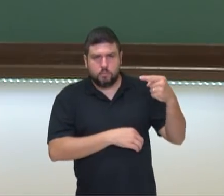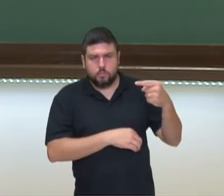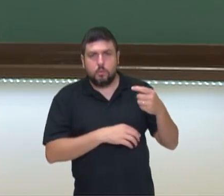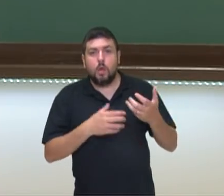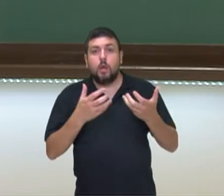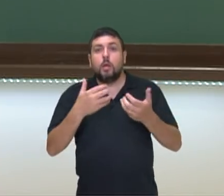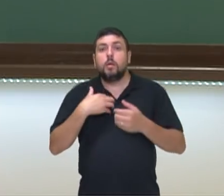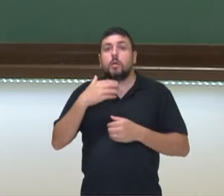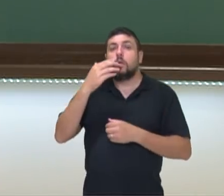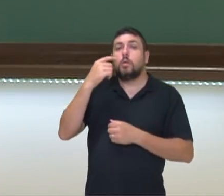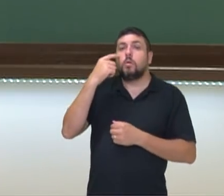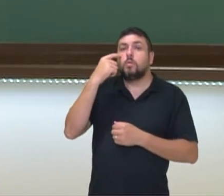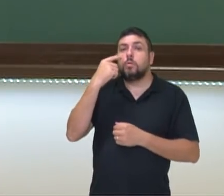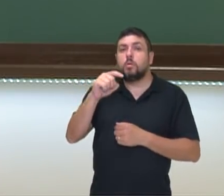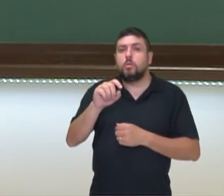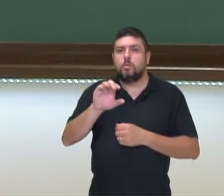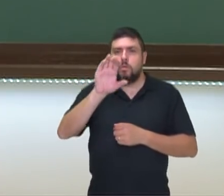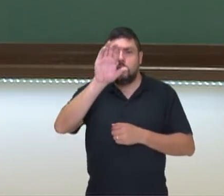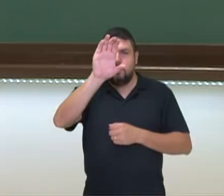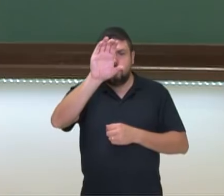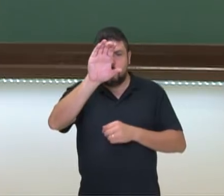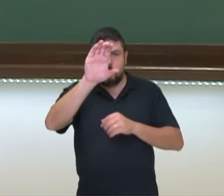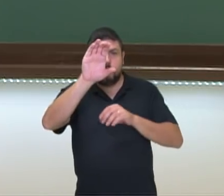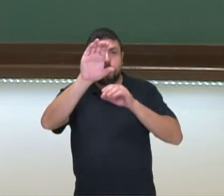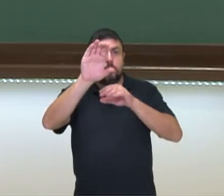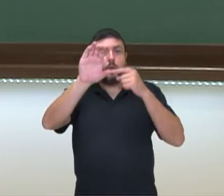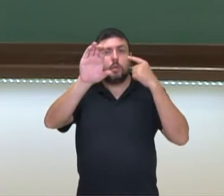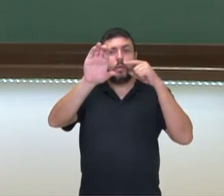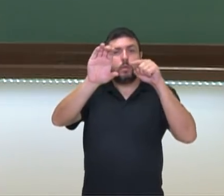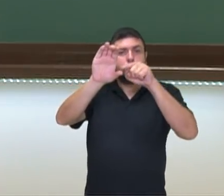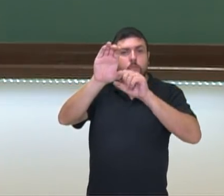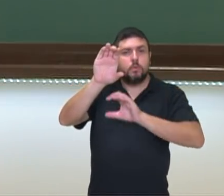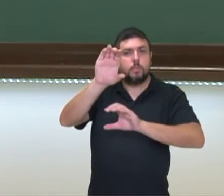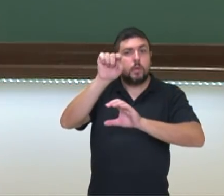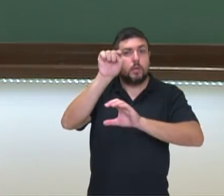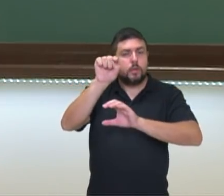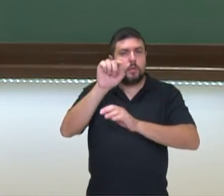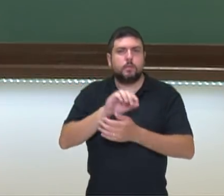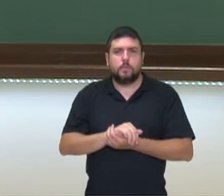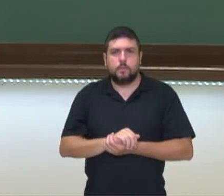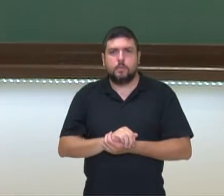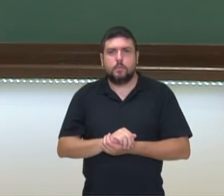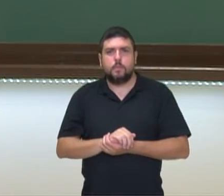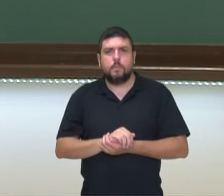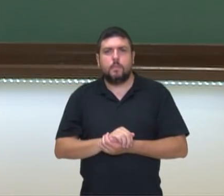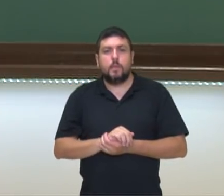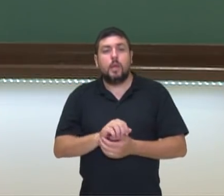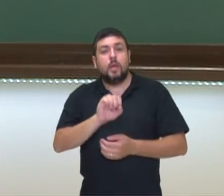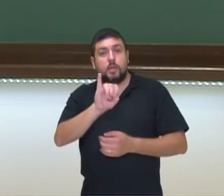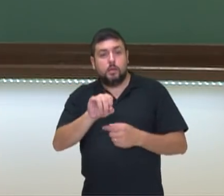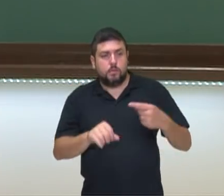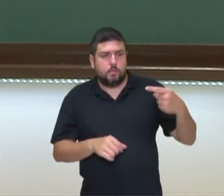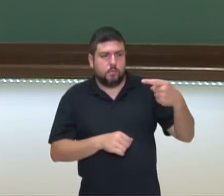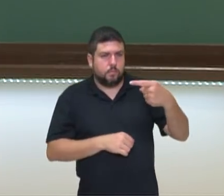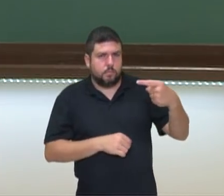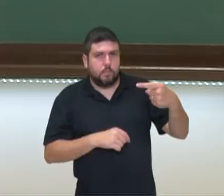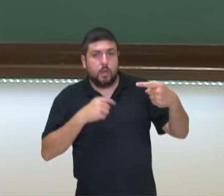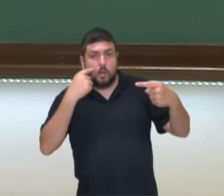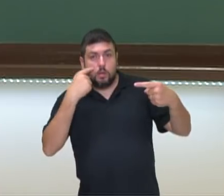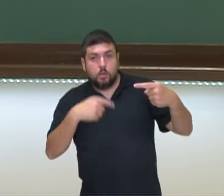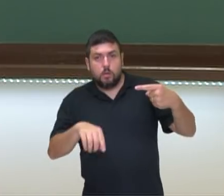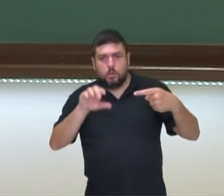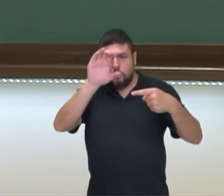o minuendo, posso fazer uma adição. Porém, se eu tenho uma conta de subtração e quero descobrir